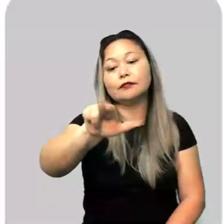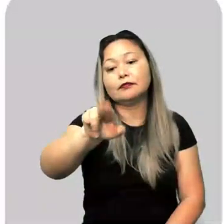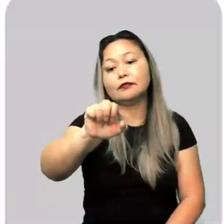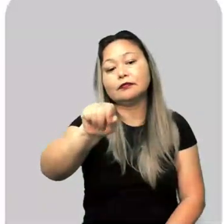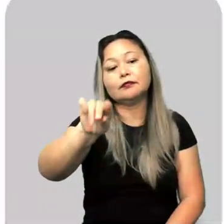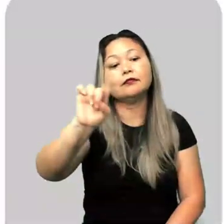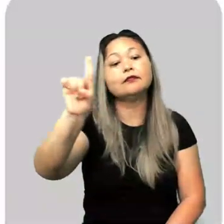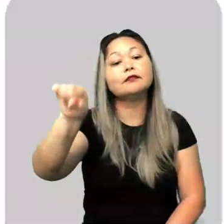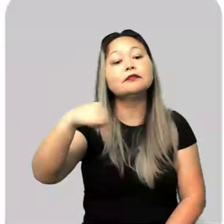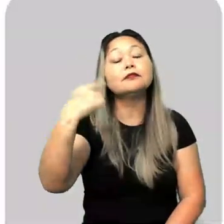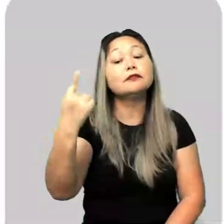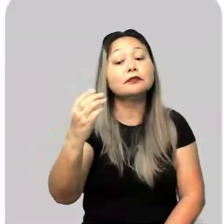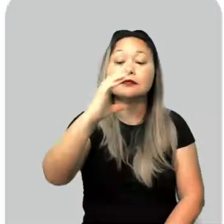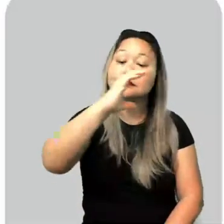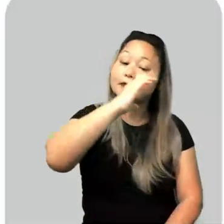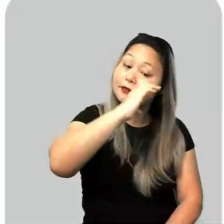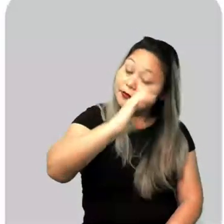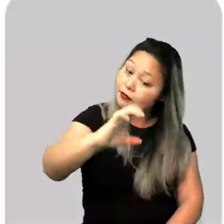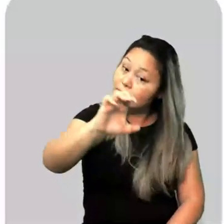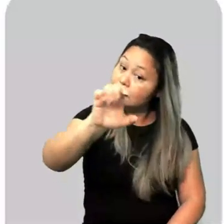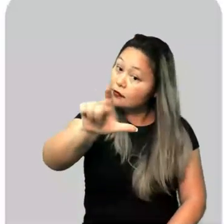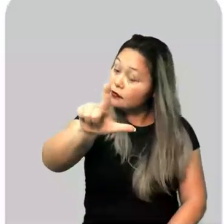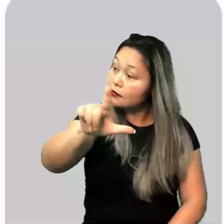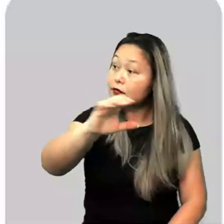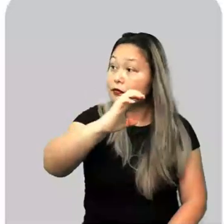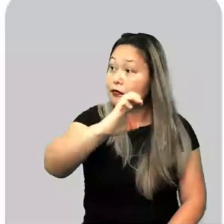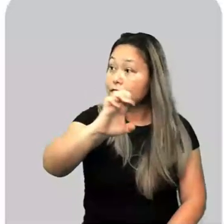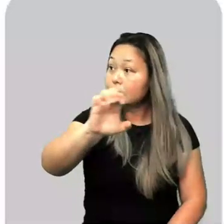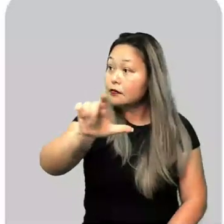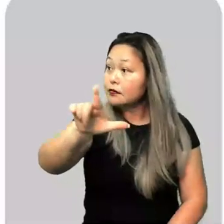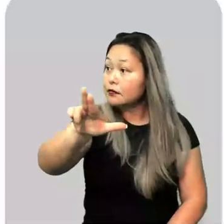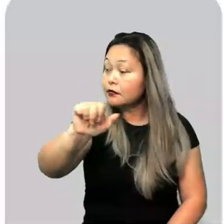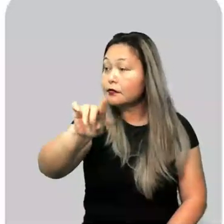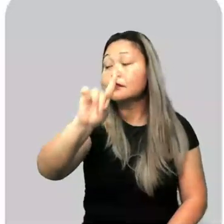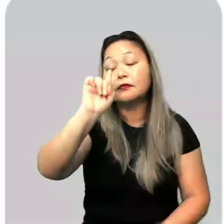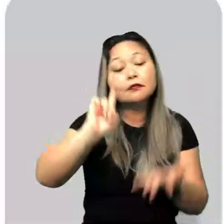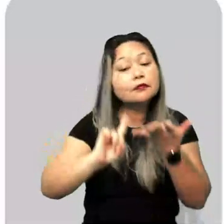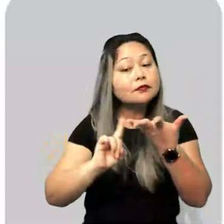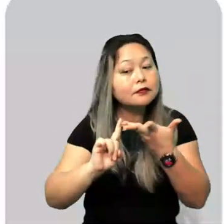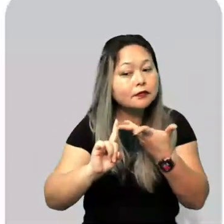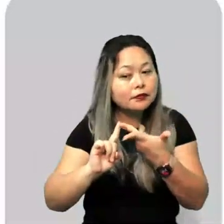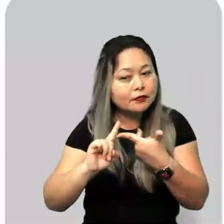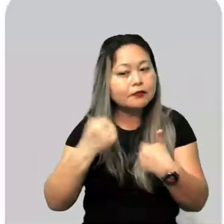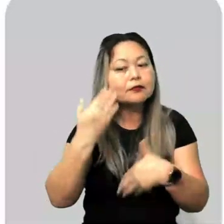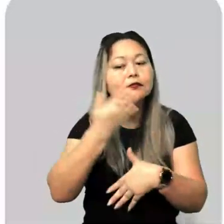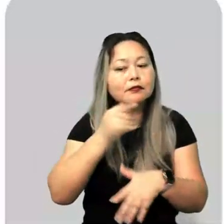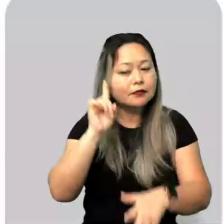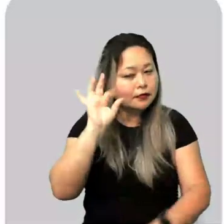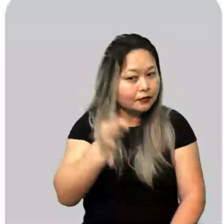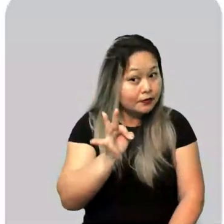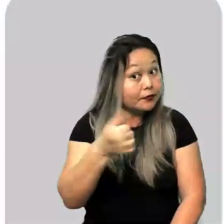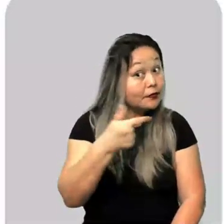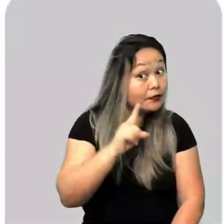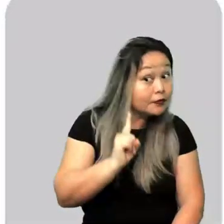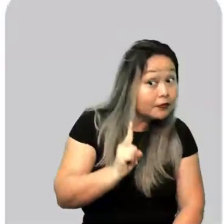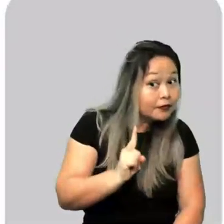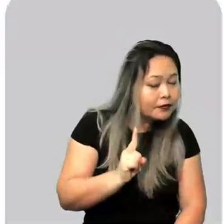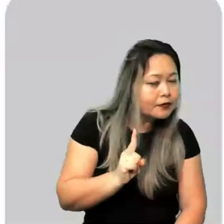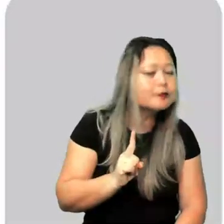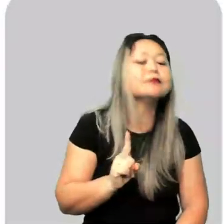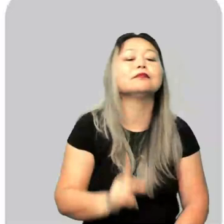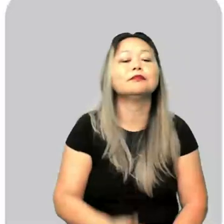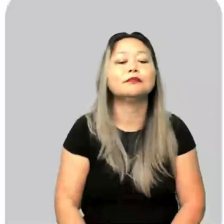celulose. Celulose, prof, é um polissacarídeo. Correto ou não? É